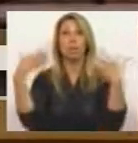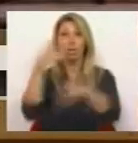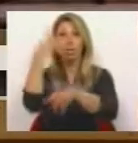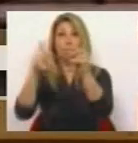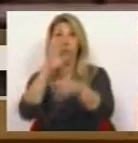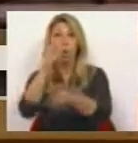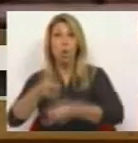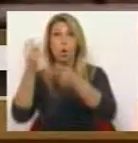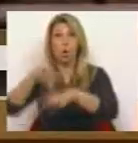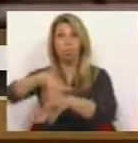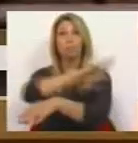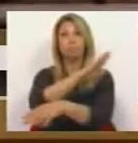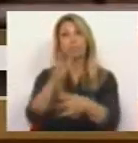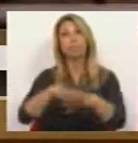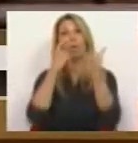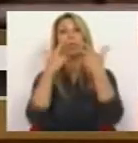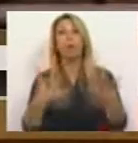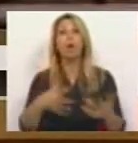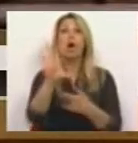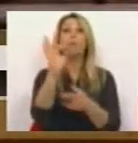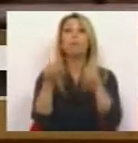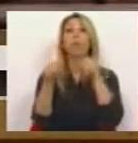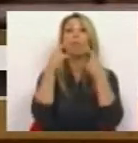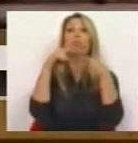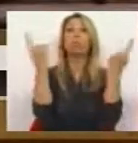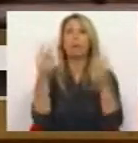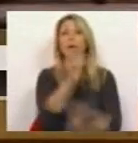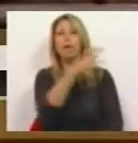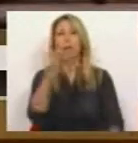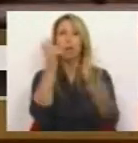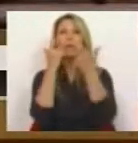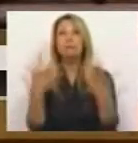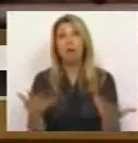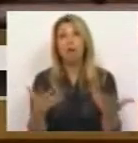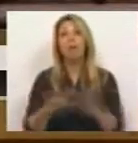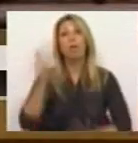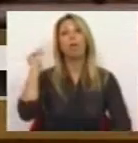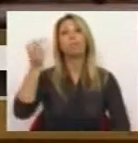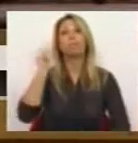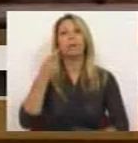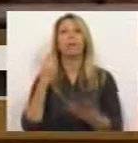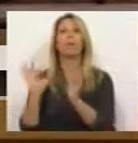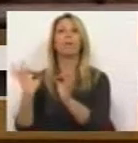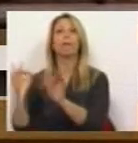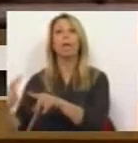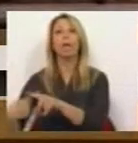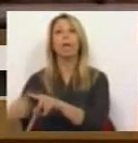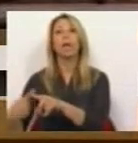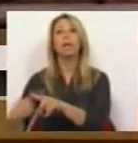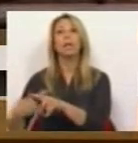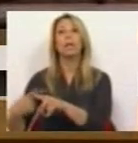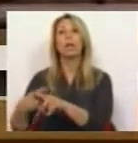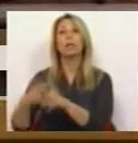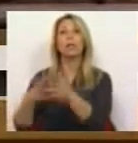decorrem de opções públicas erradas que ao longo de décadas foram cedendo aos interesses da grande indústria das fileiras